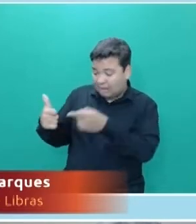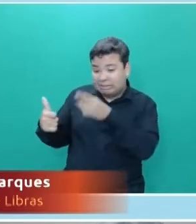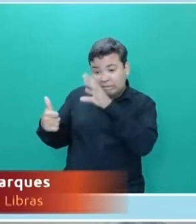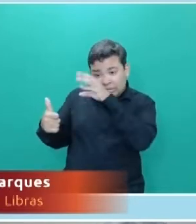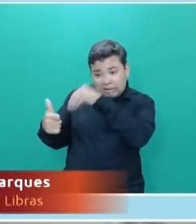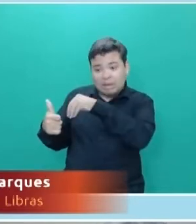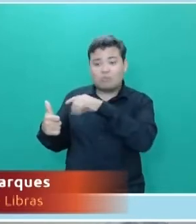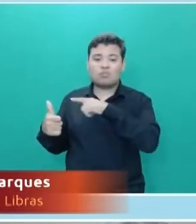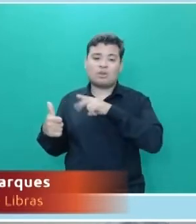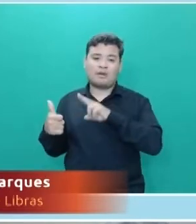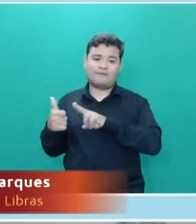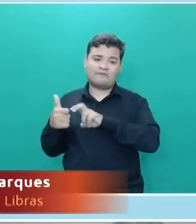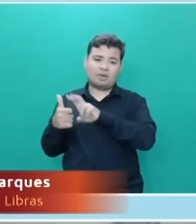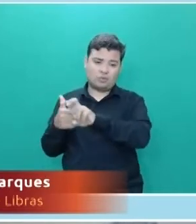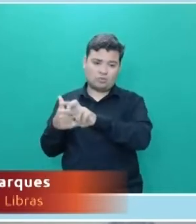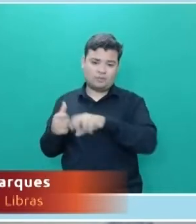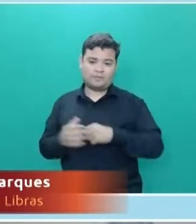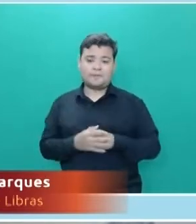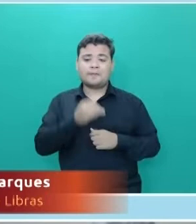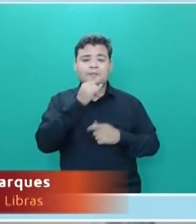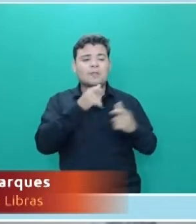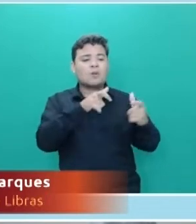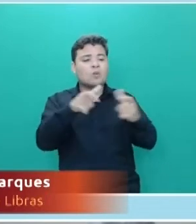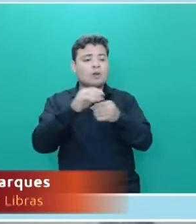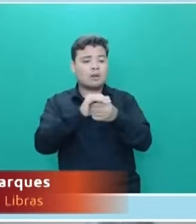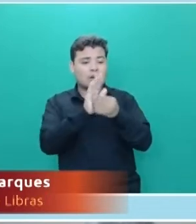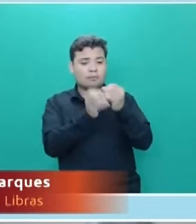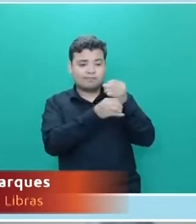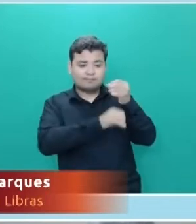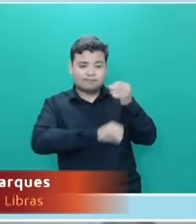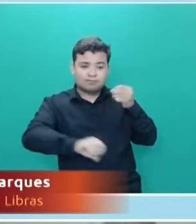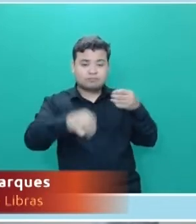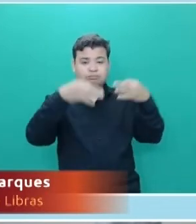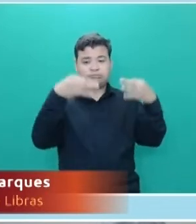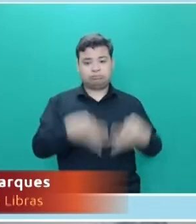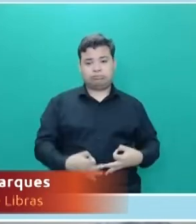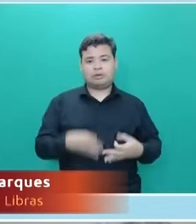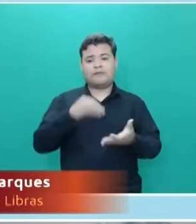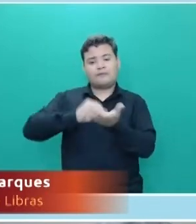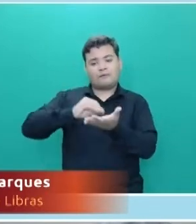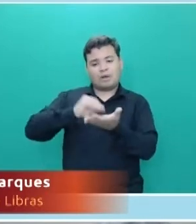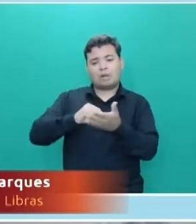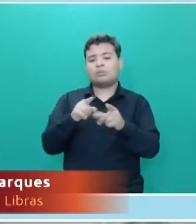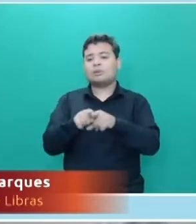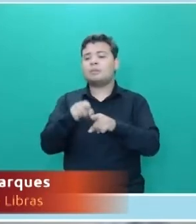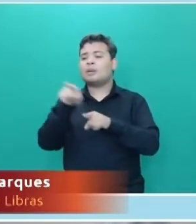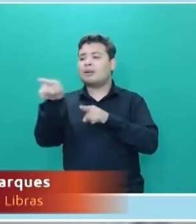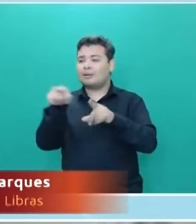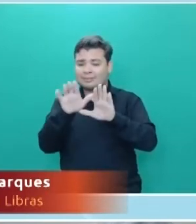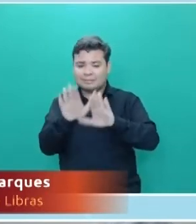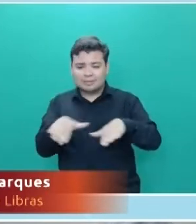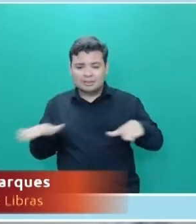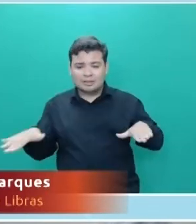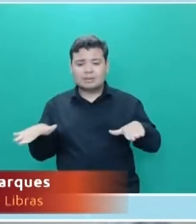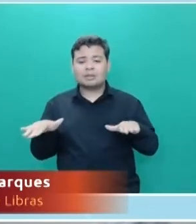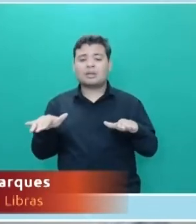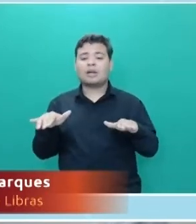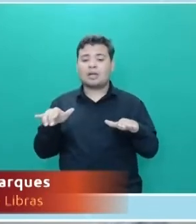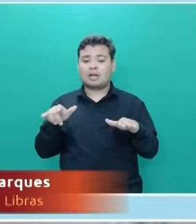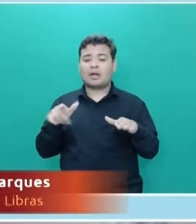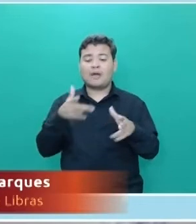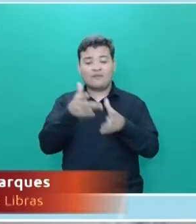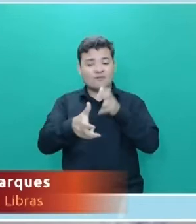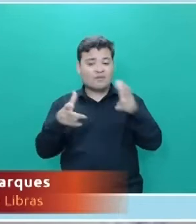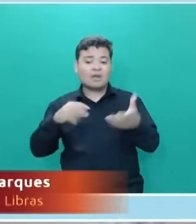o saneamento básico adequado, e as crianças estão suscetíveis pela falta da